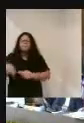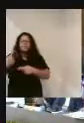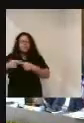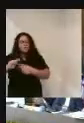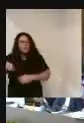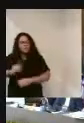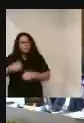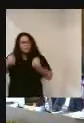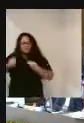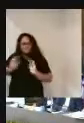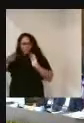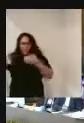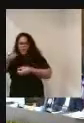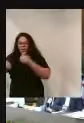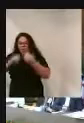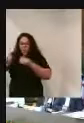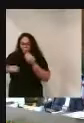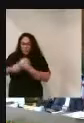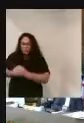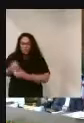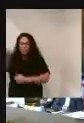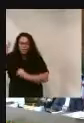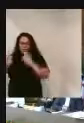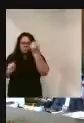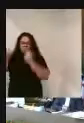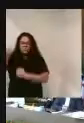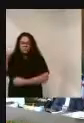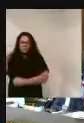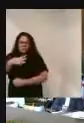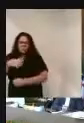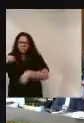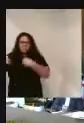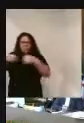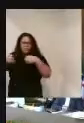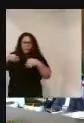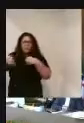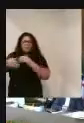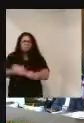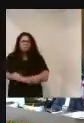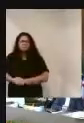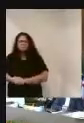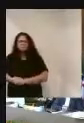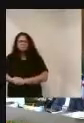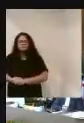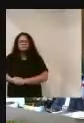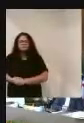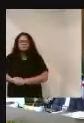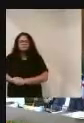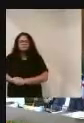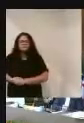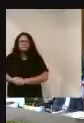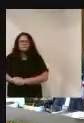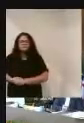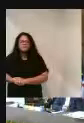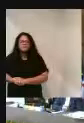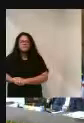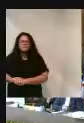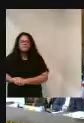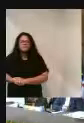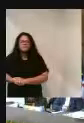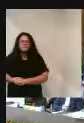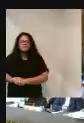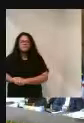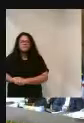tem reciclabilidade e deixar isso causando efeitos, impactos negativos ao meio ambiente, às cooperativas, à